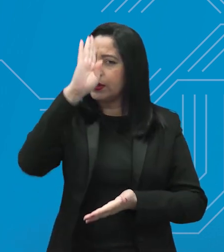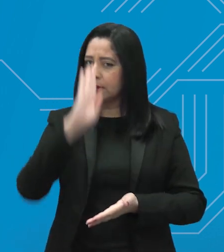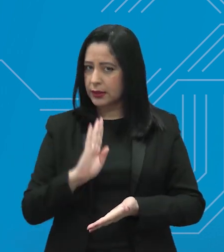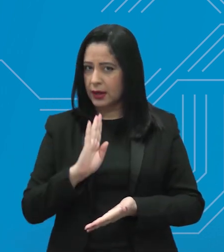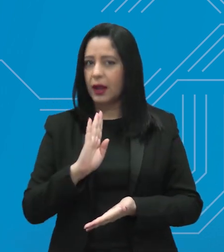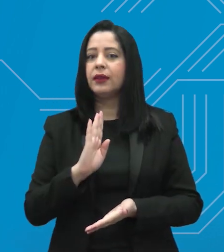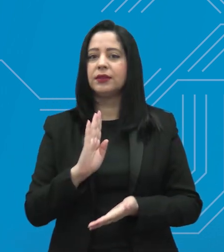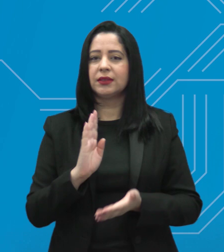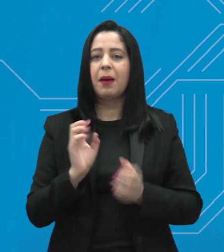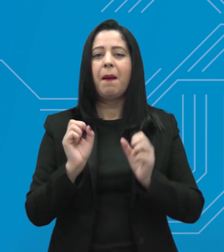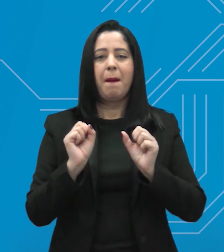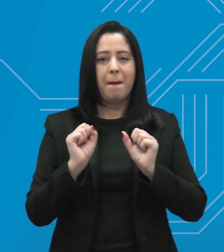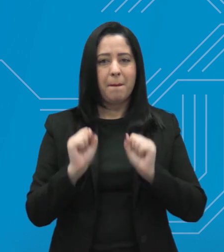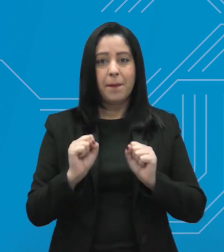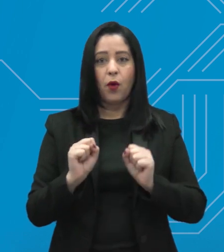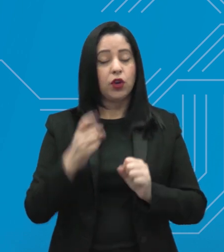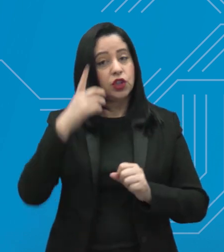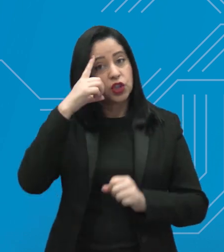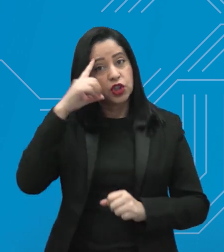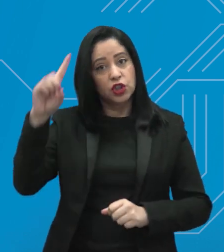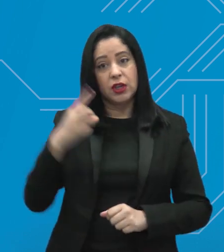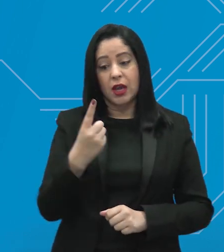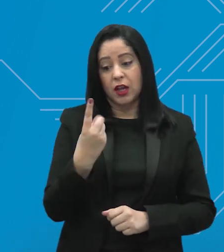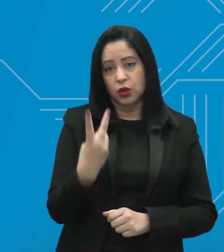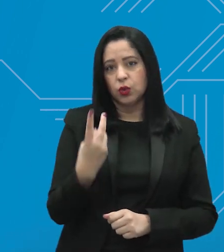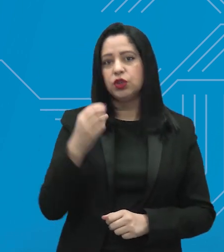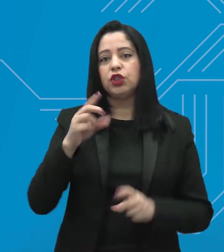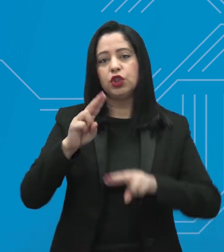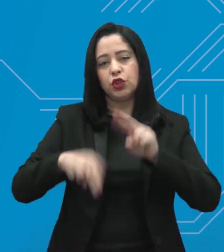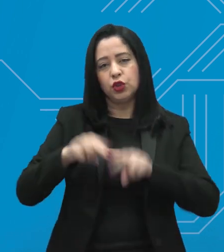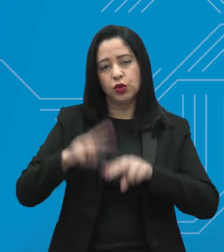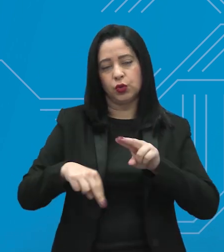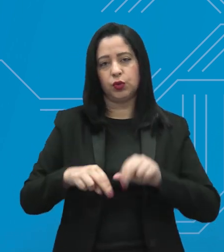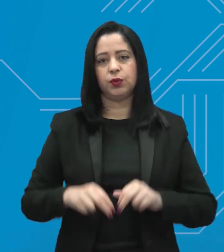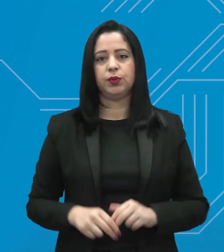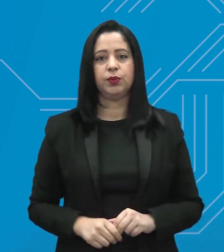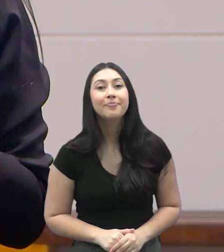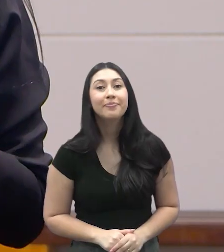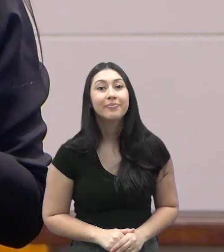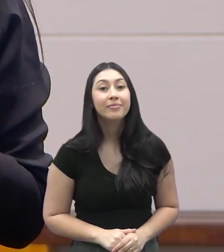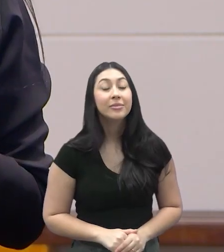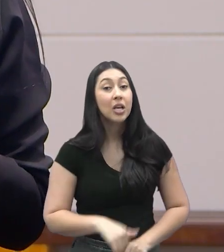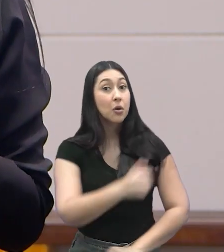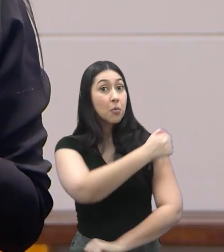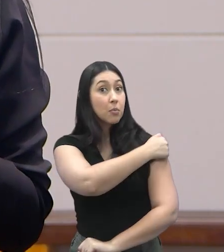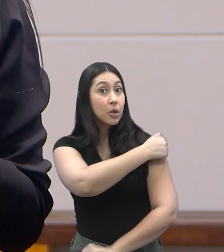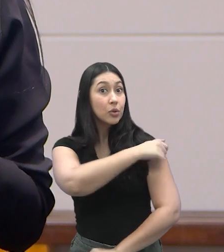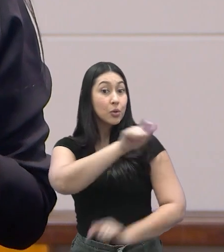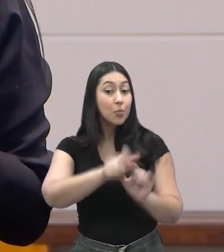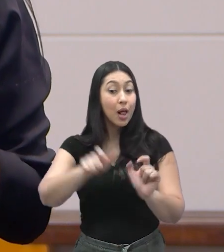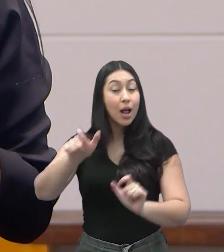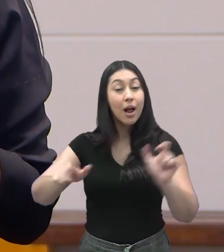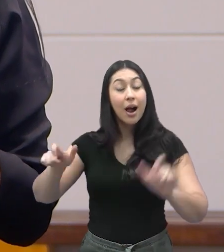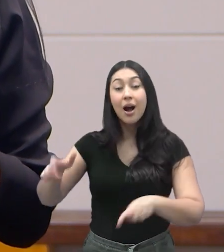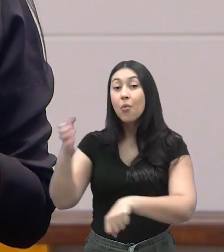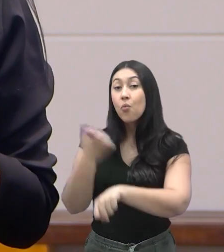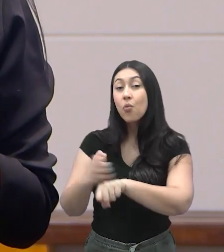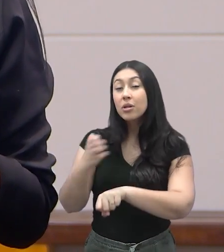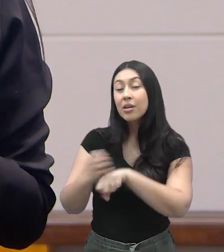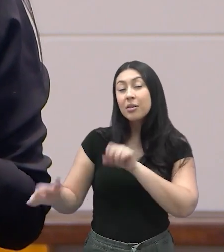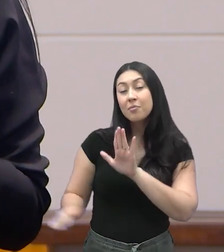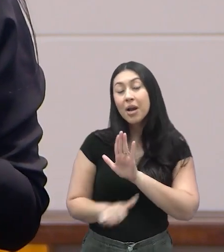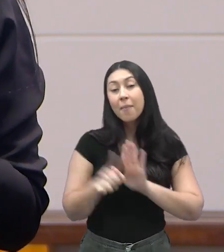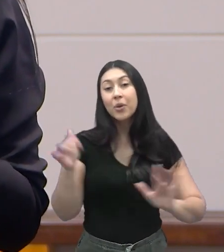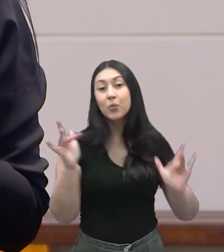inscrições são gratuitas e podem ser feitas até o dia 12 de junho. Para muitos estudantes, o estágio é o